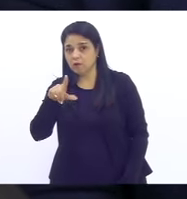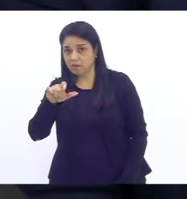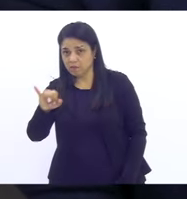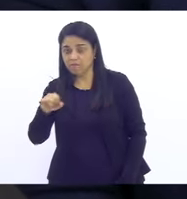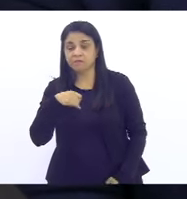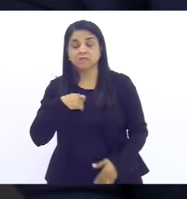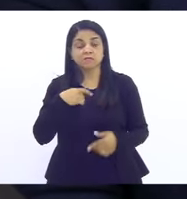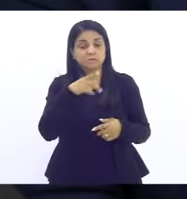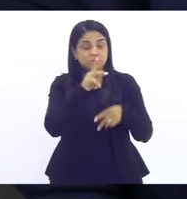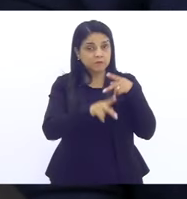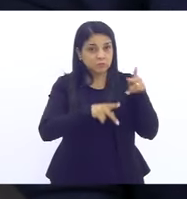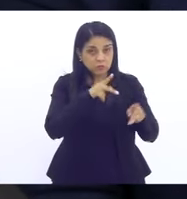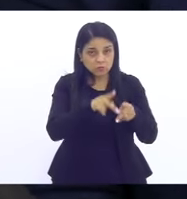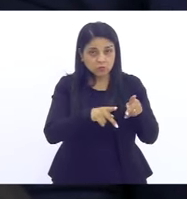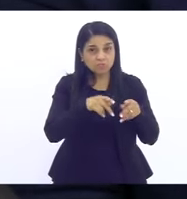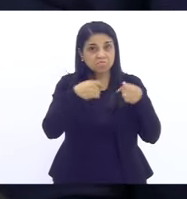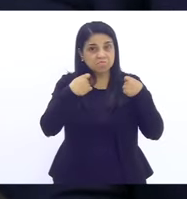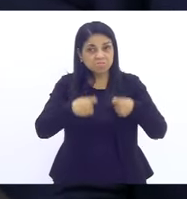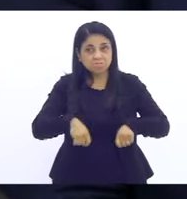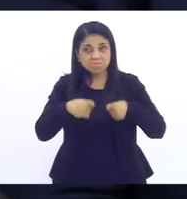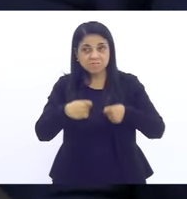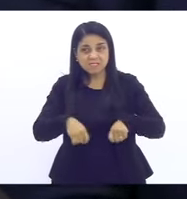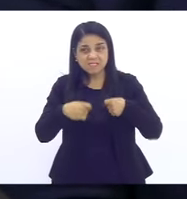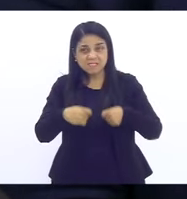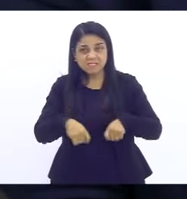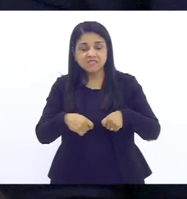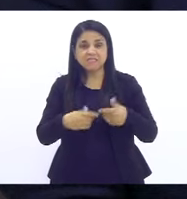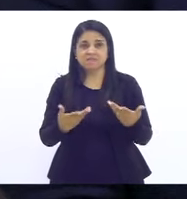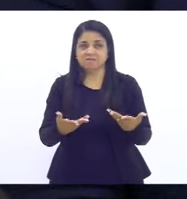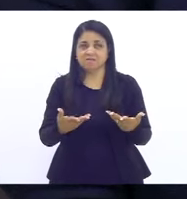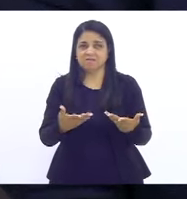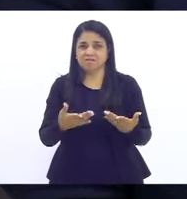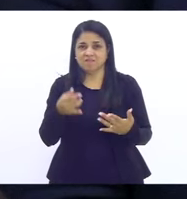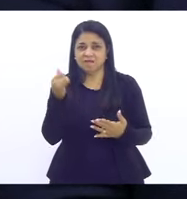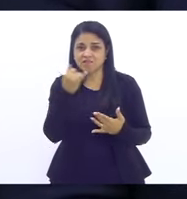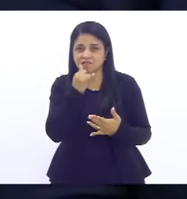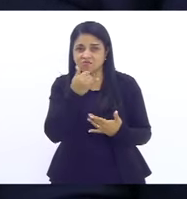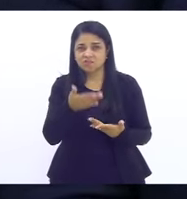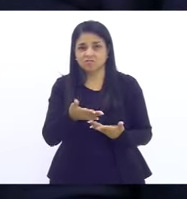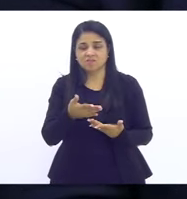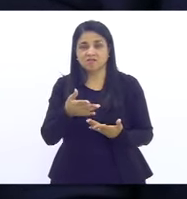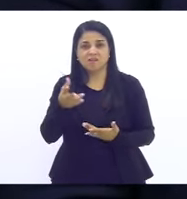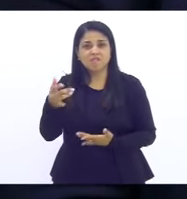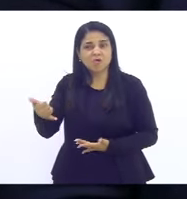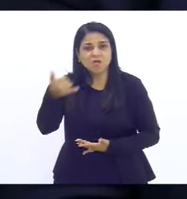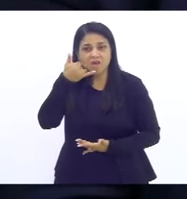necessitam, né? Eu recebi diversas ligações, deputado, de